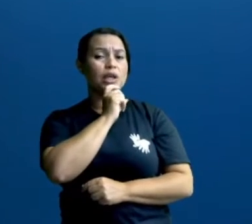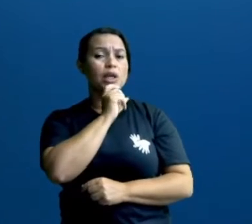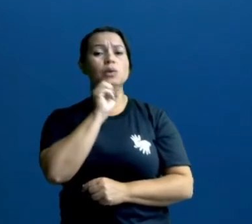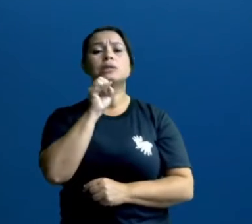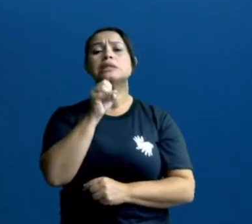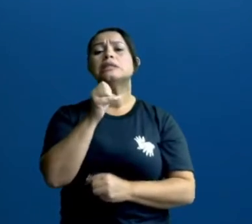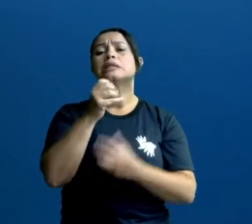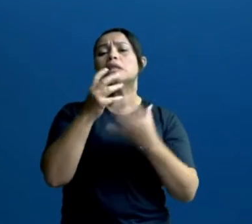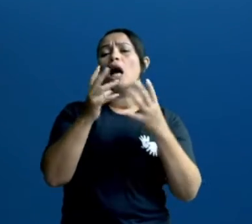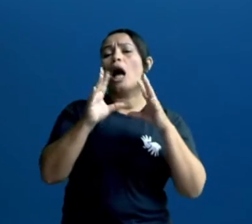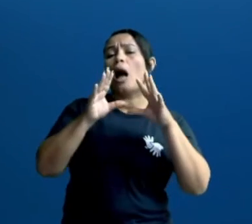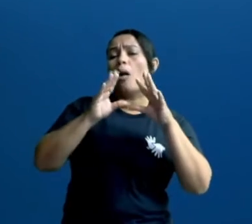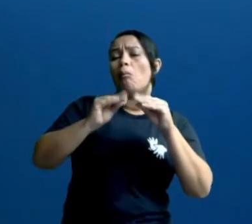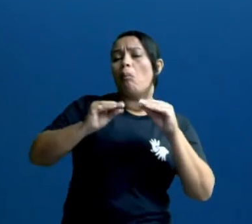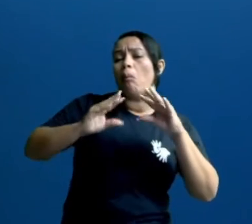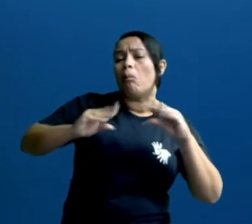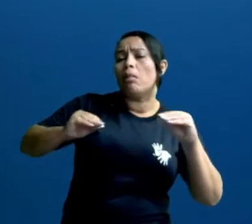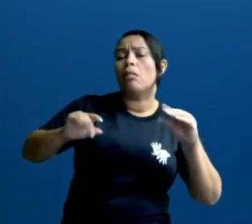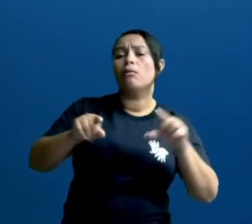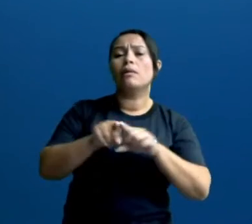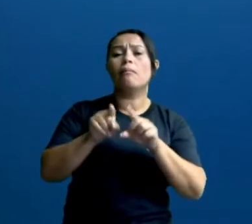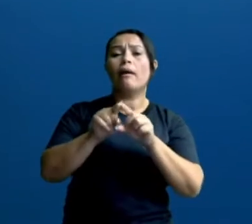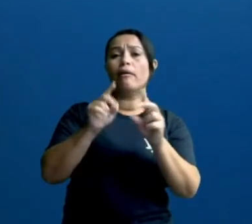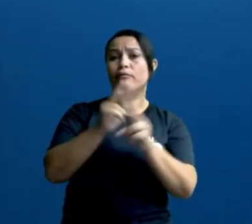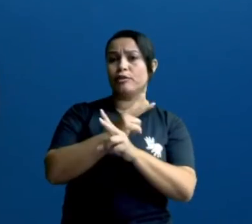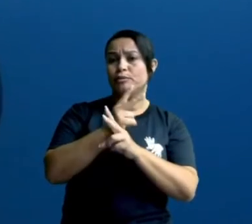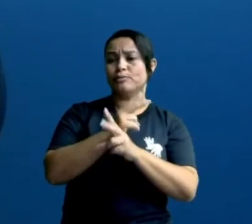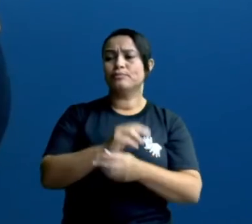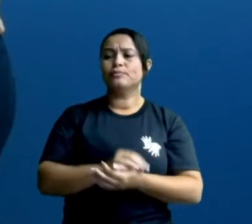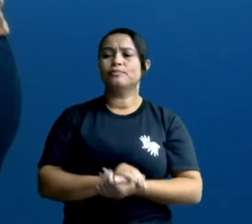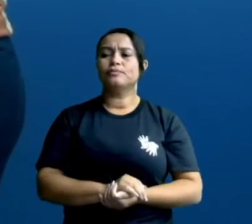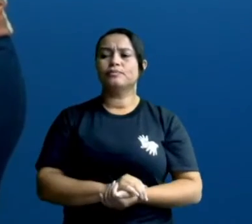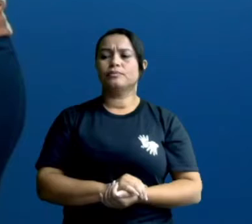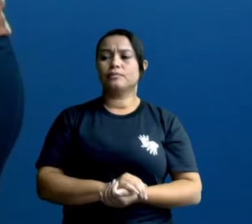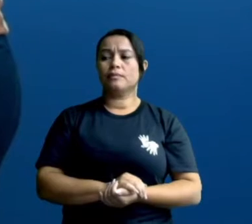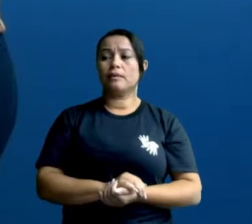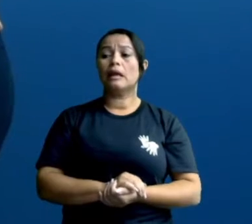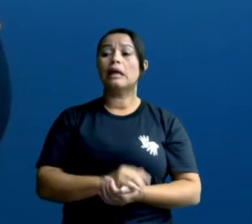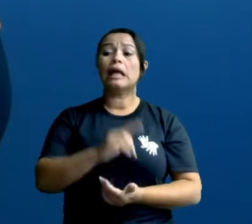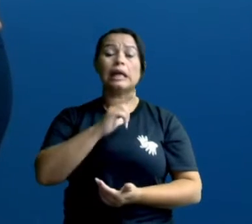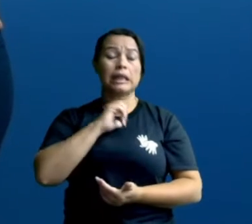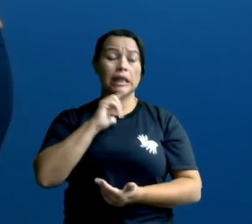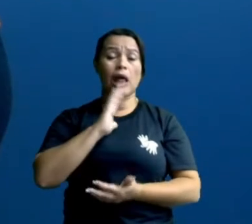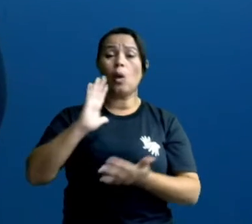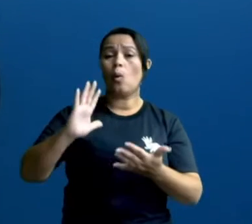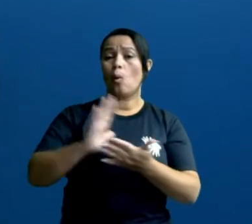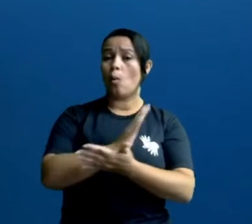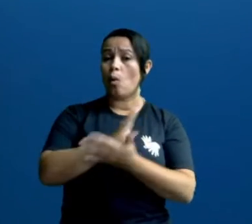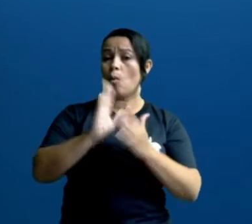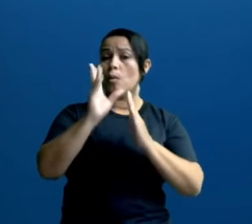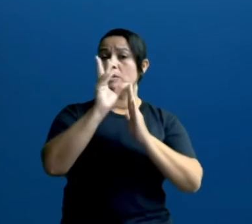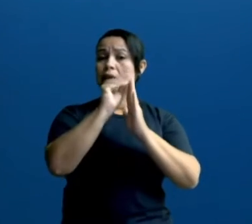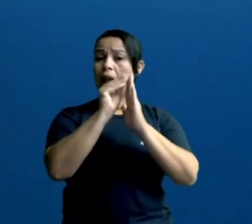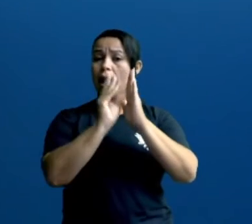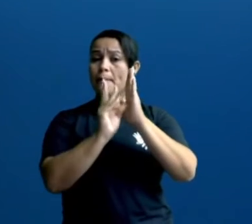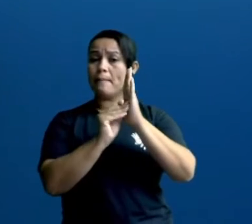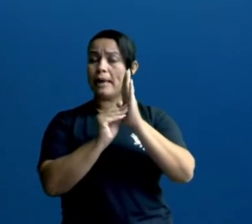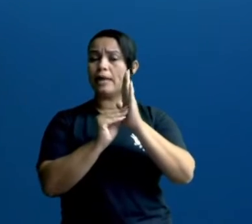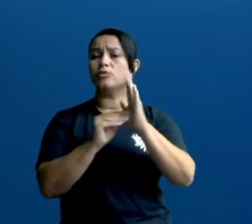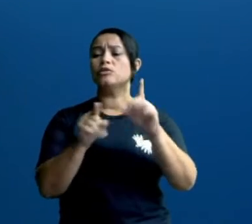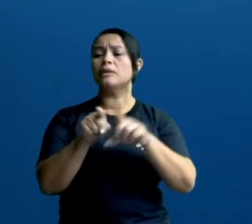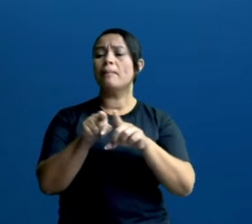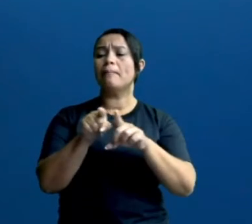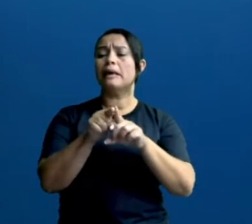se está úmido ou seco Oi e aí eu tenho alguns elementos que interferem